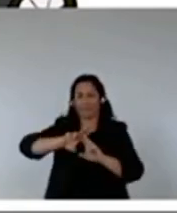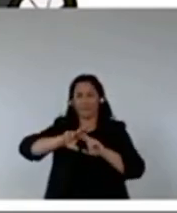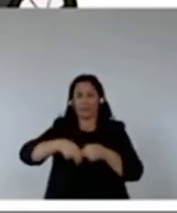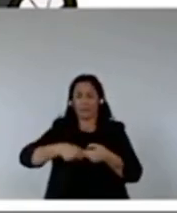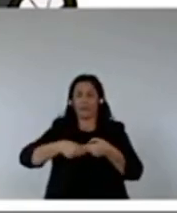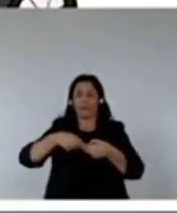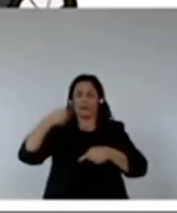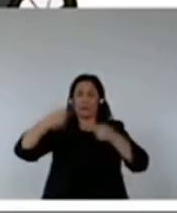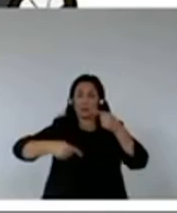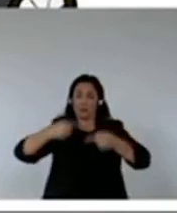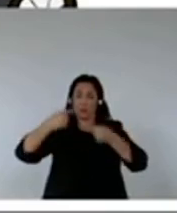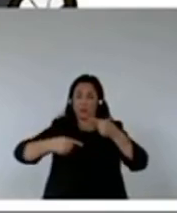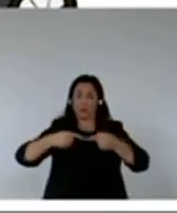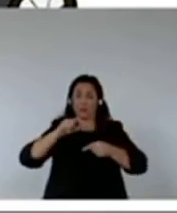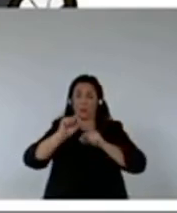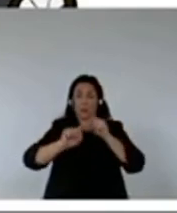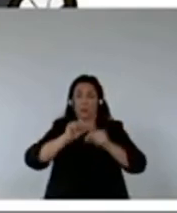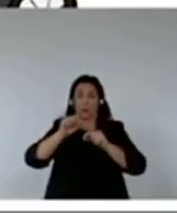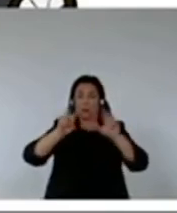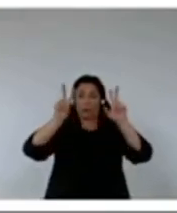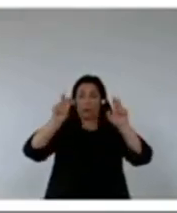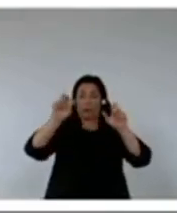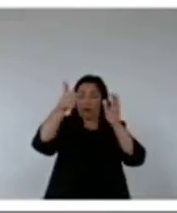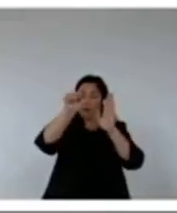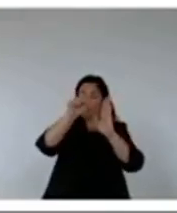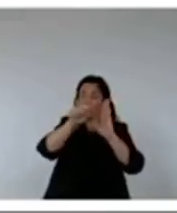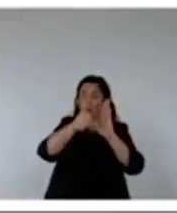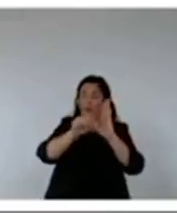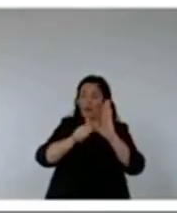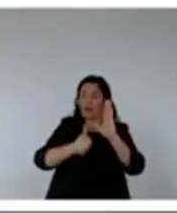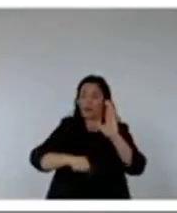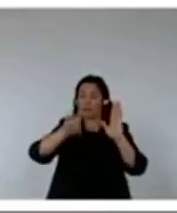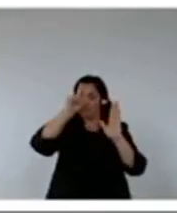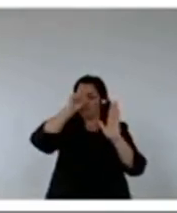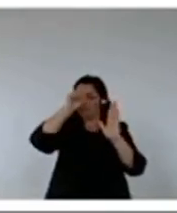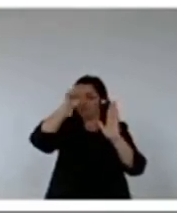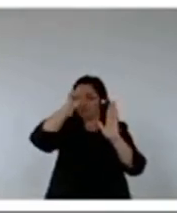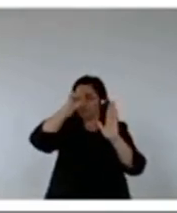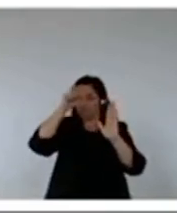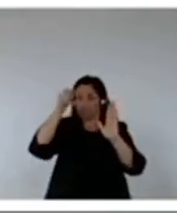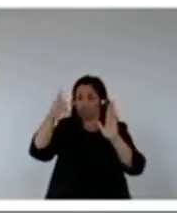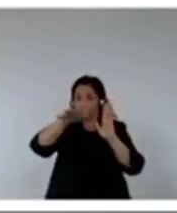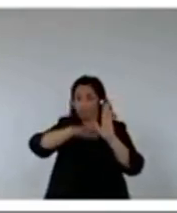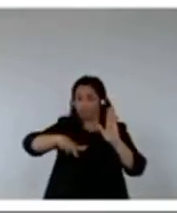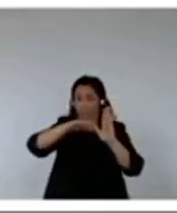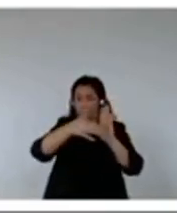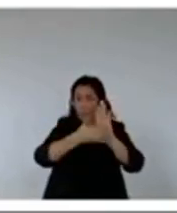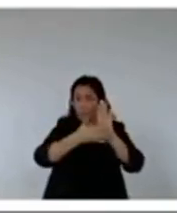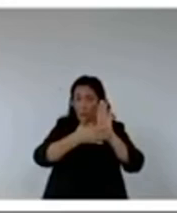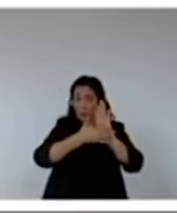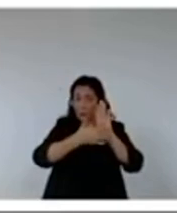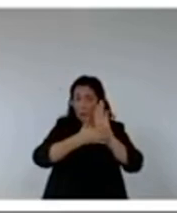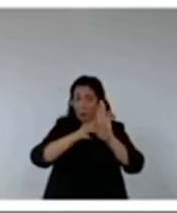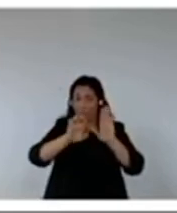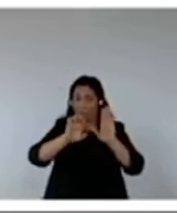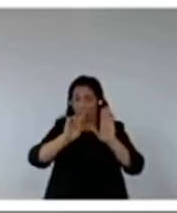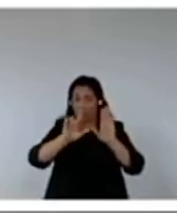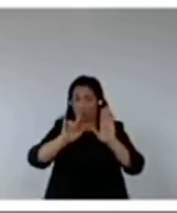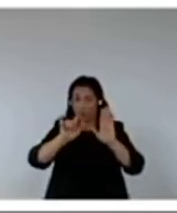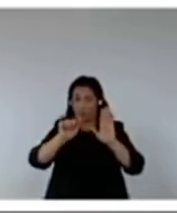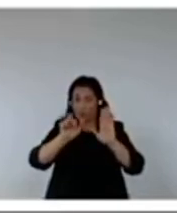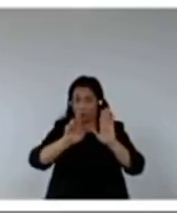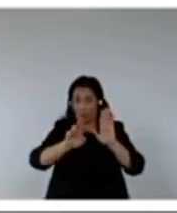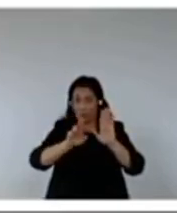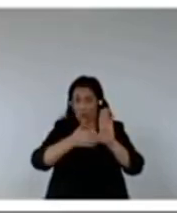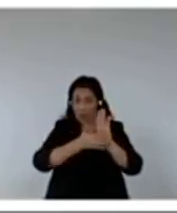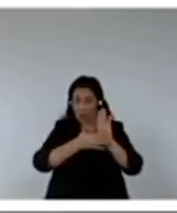vamos ver como é que está a avaliação clínica funcional. Isso aqui é uma proposta do professor Edgar Nunes de Moraes, que é um professor,